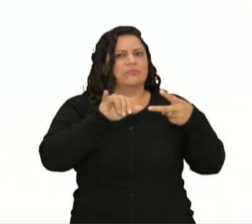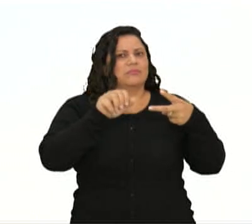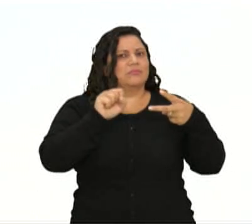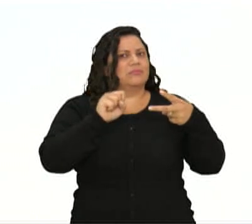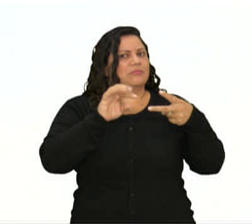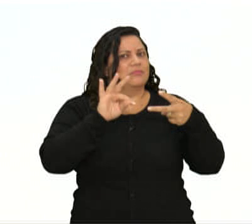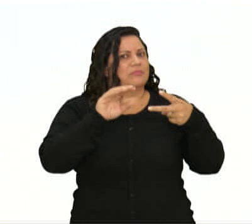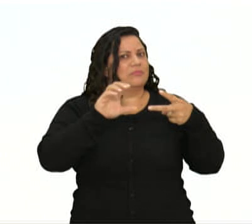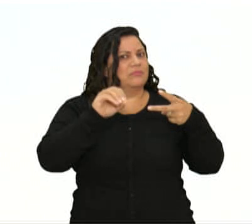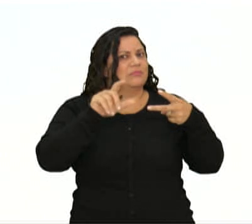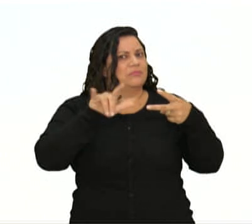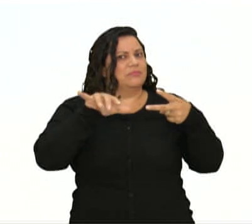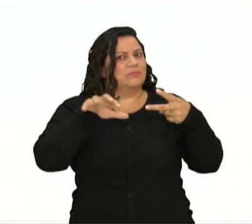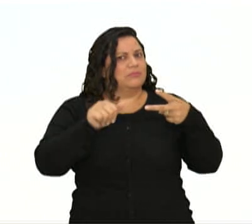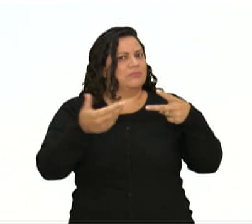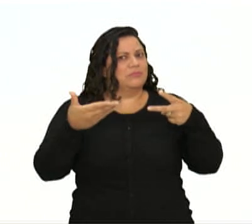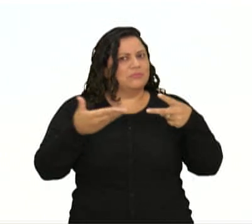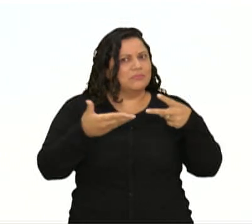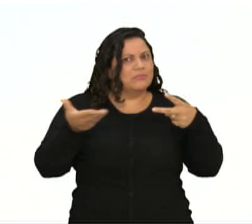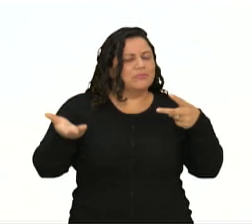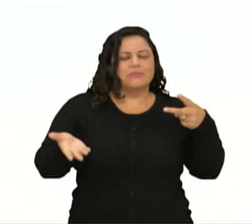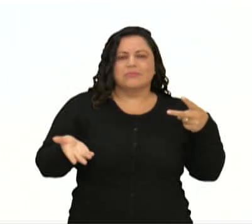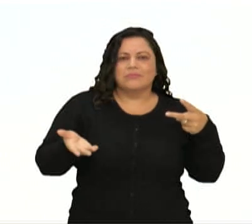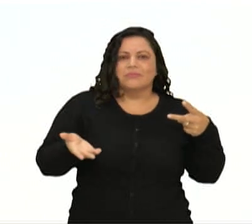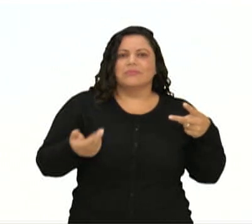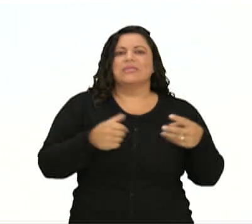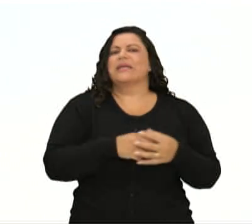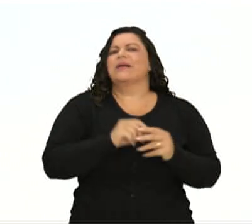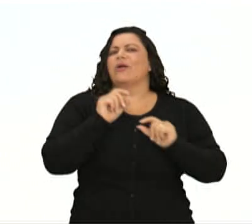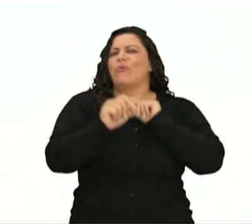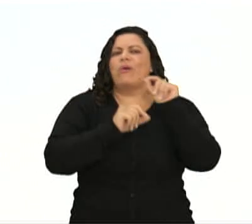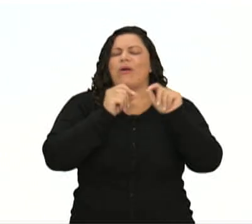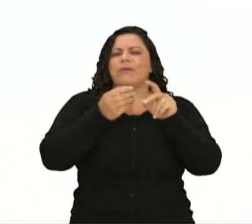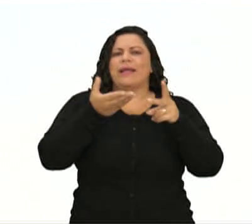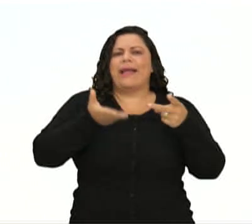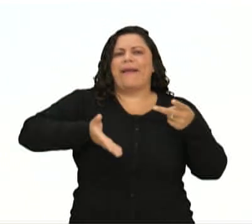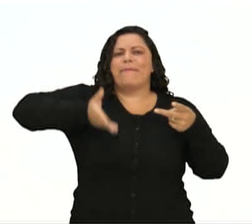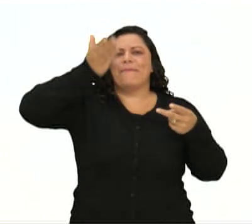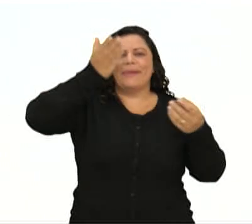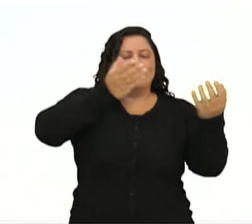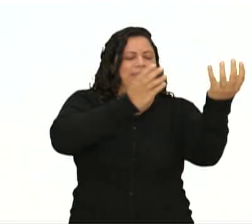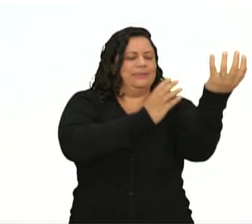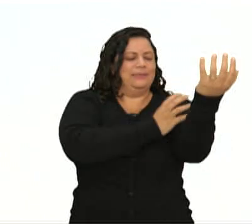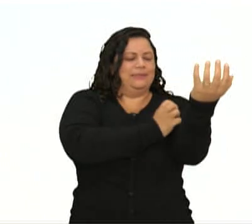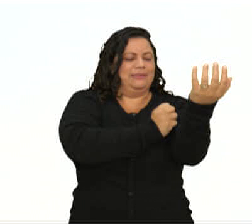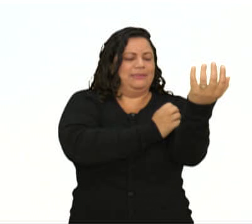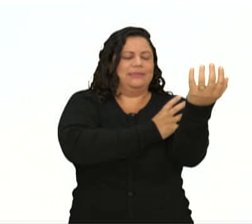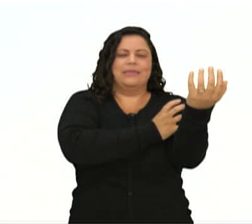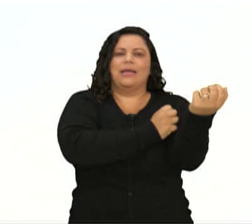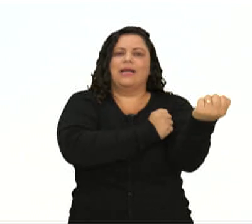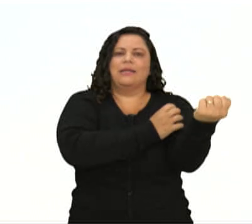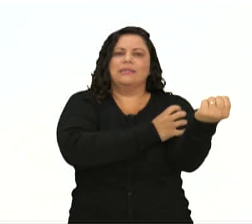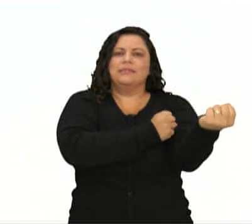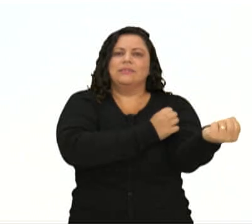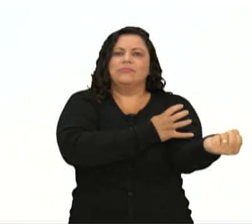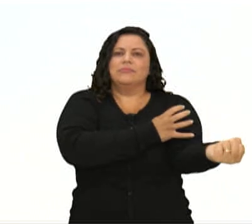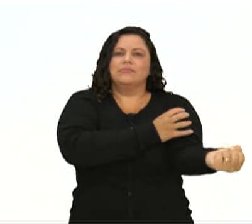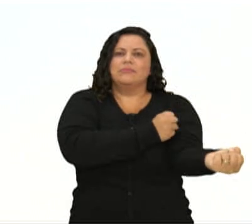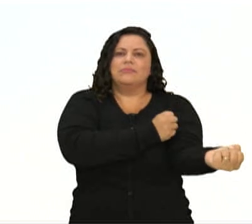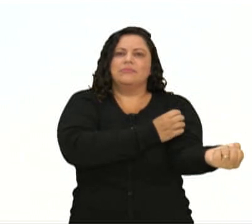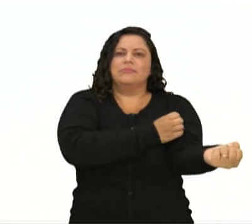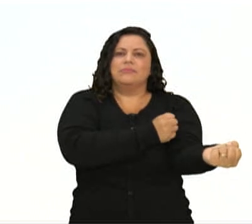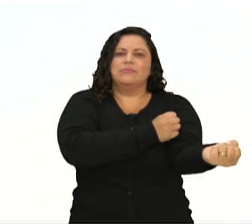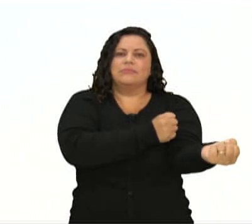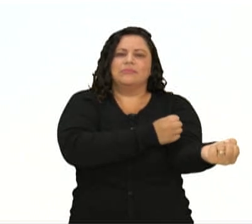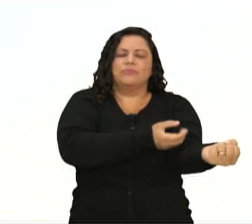chegar a uma conclusão, né? E qual delas seria mais alta? Você consegue lembrar, consegue imaginar qual delas é